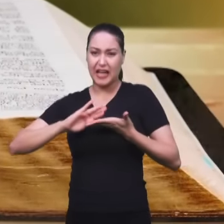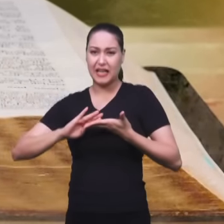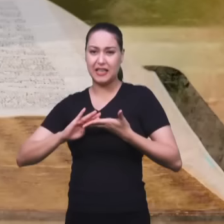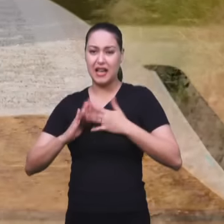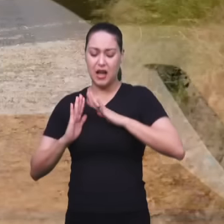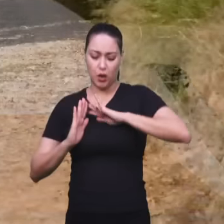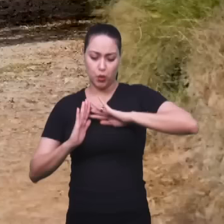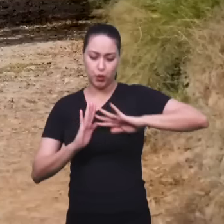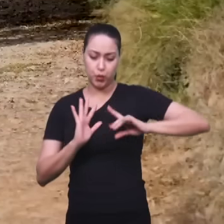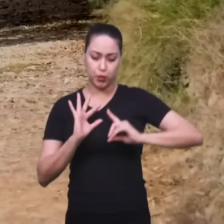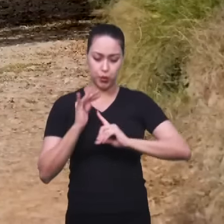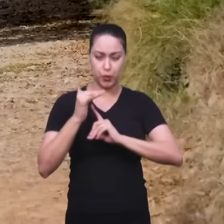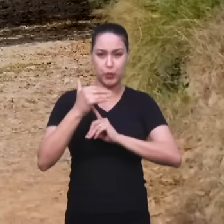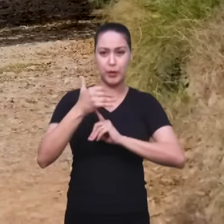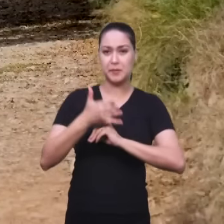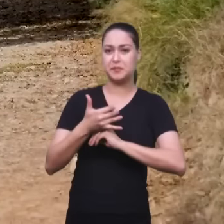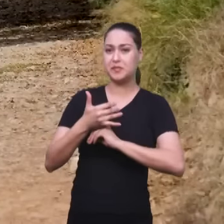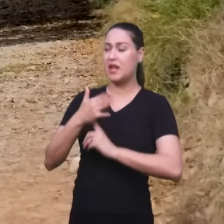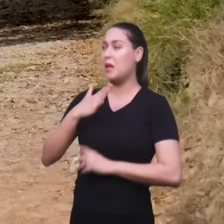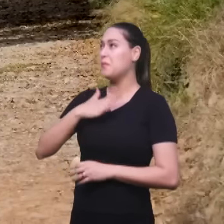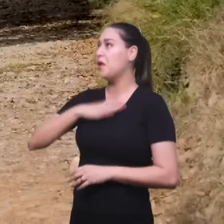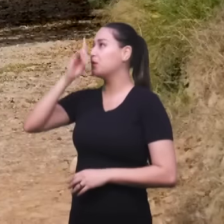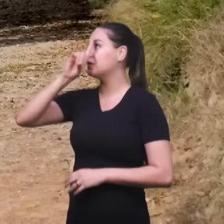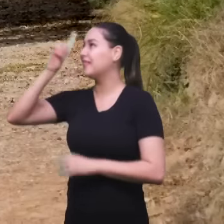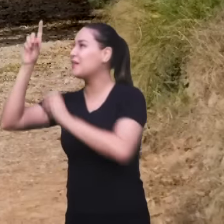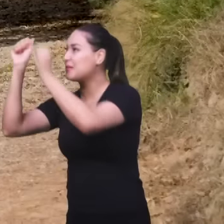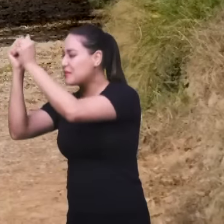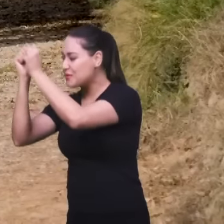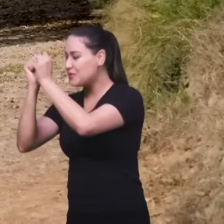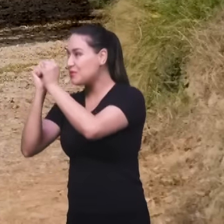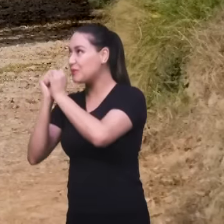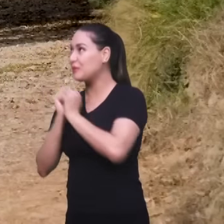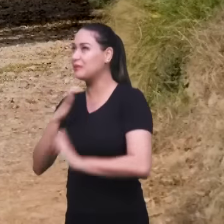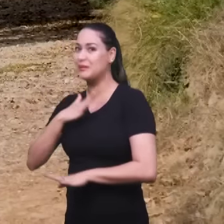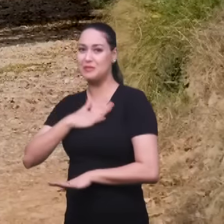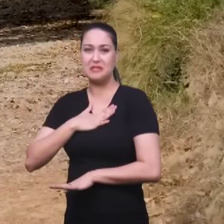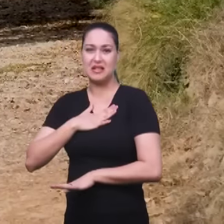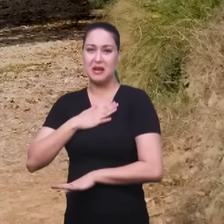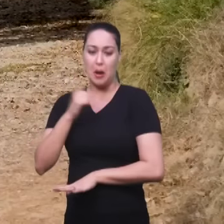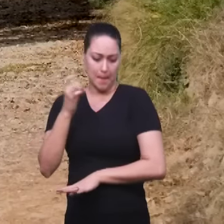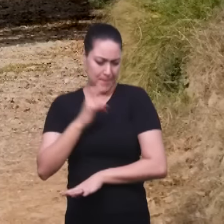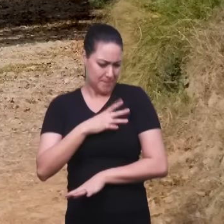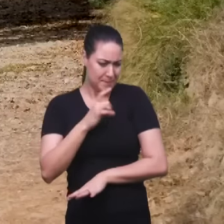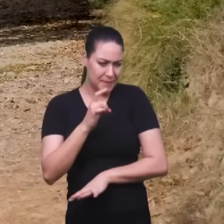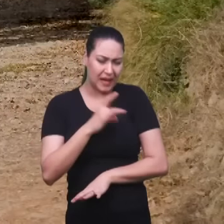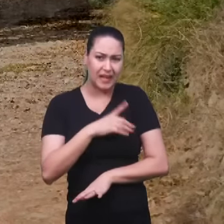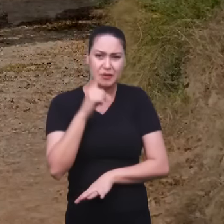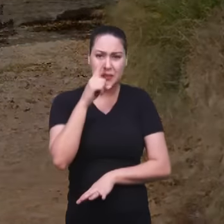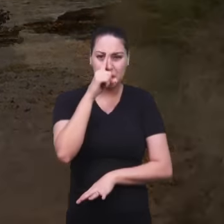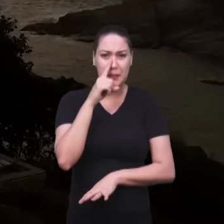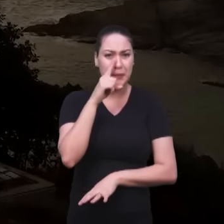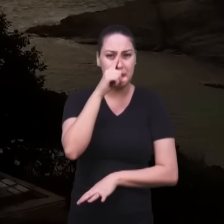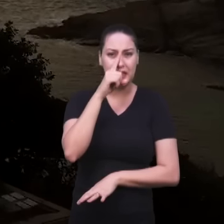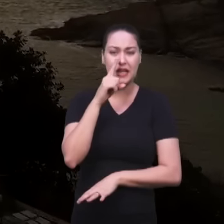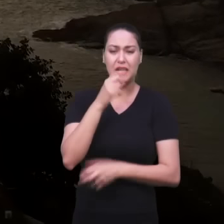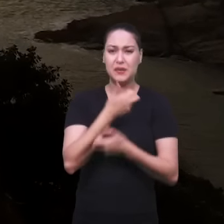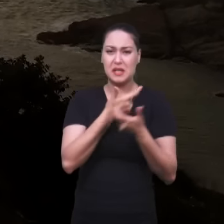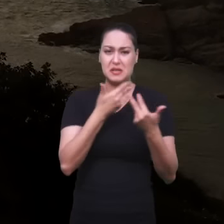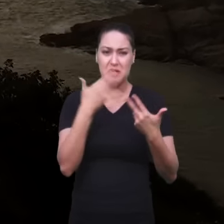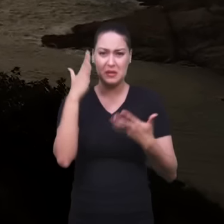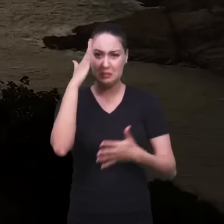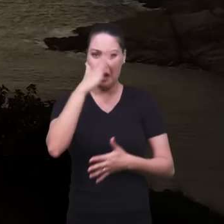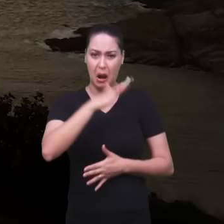Meu Deus Está Comigo Não Temo O Perigo Ele